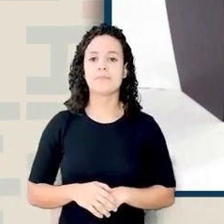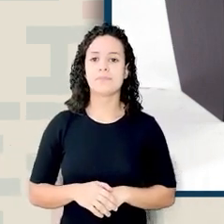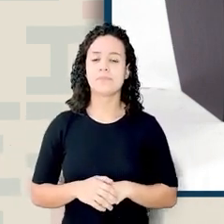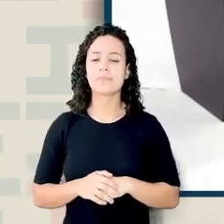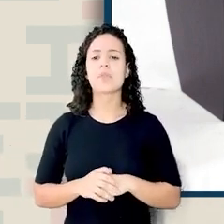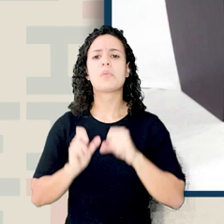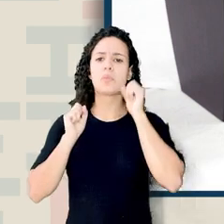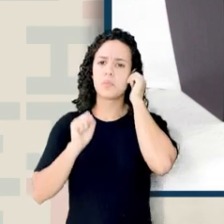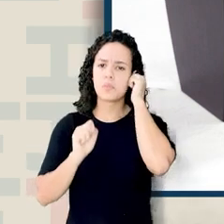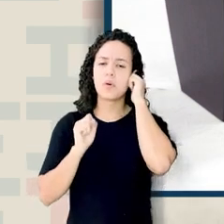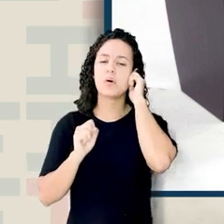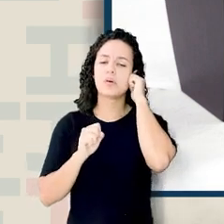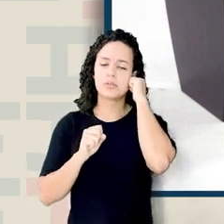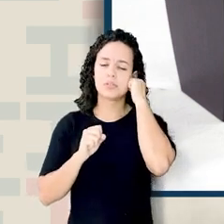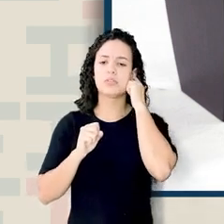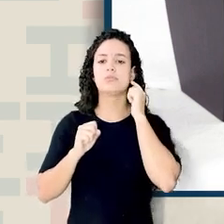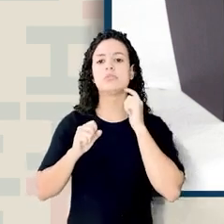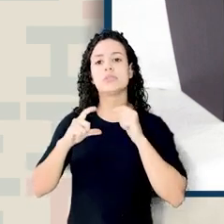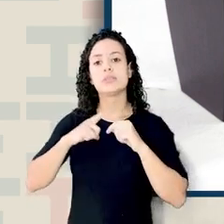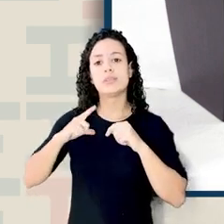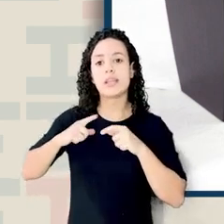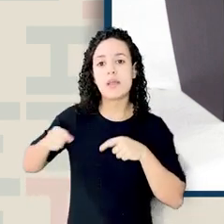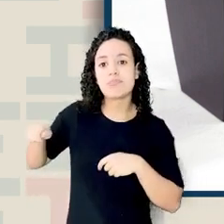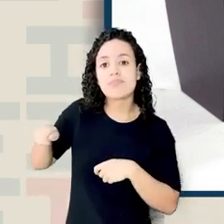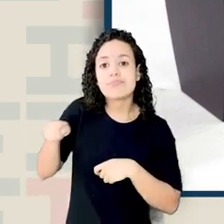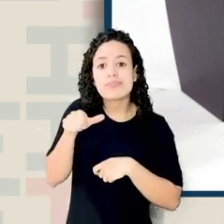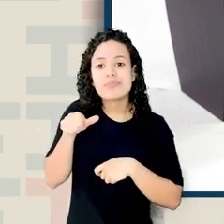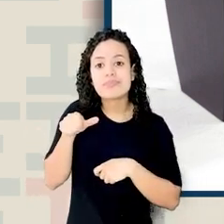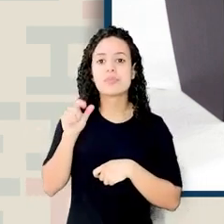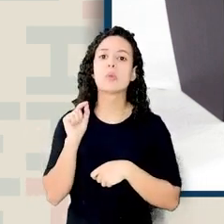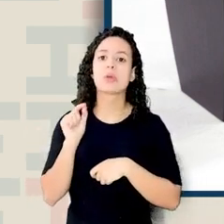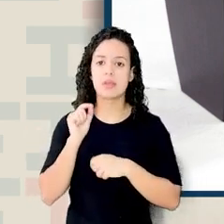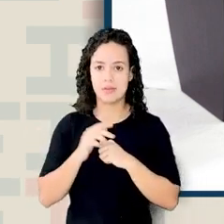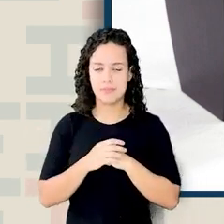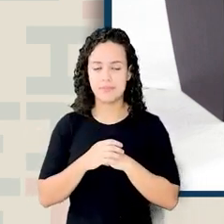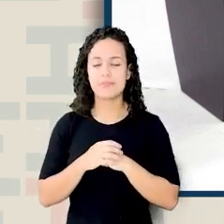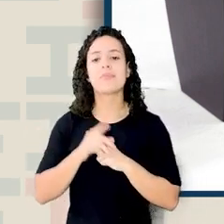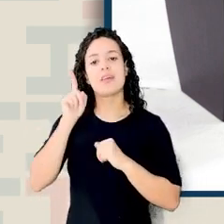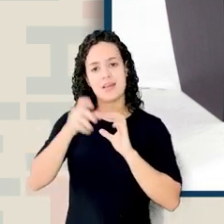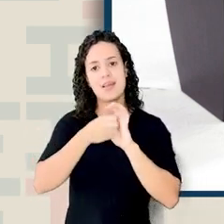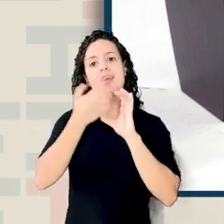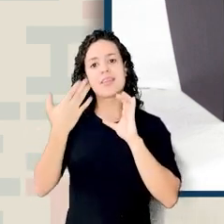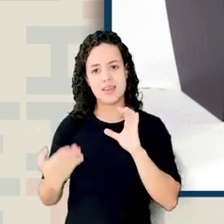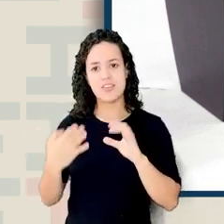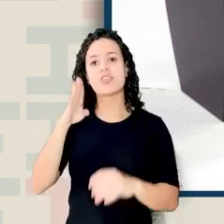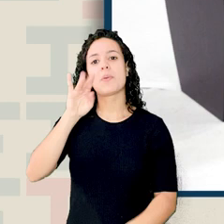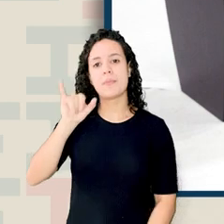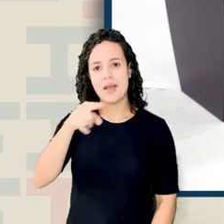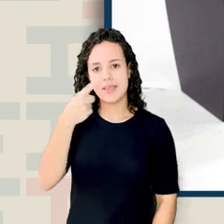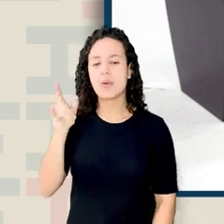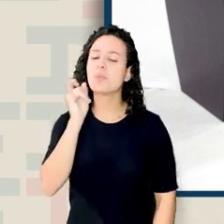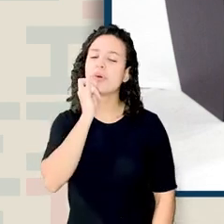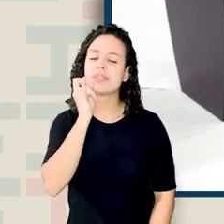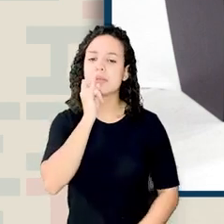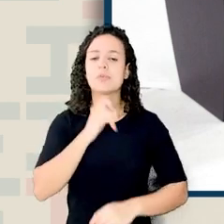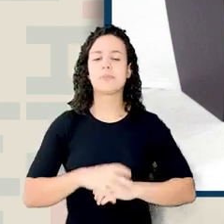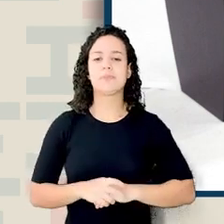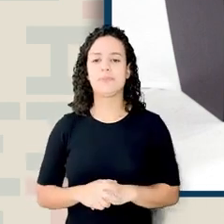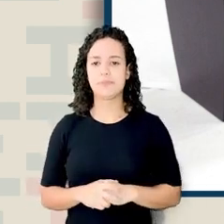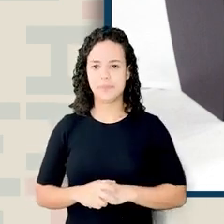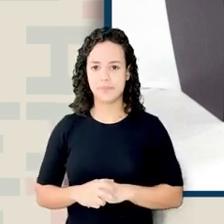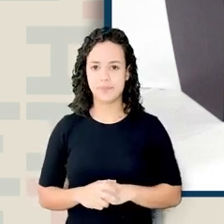eu posso colocar aí um ostinato, uma célula base, que é essa característica do baião. Por exemplo,